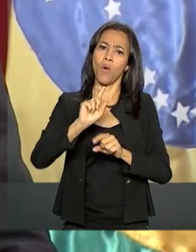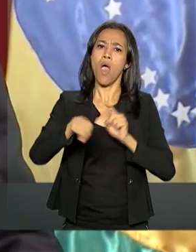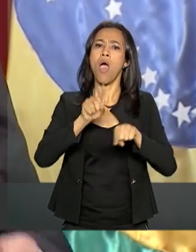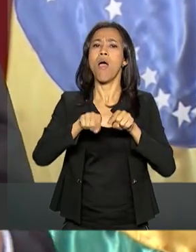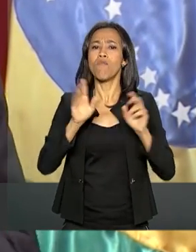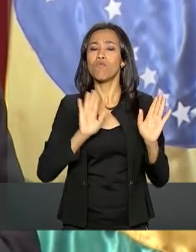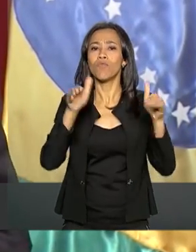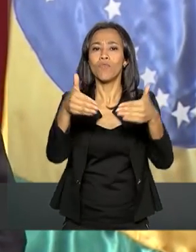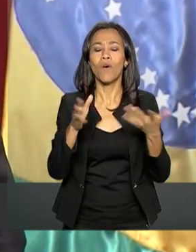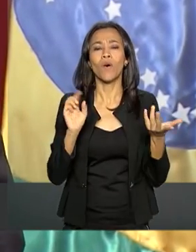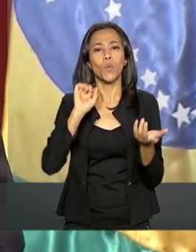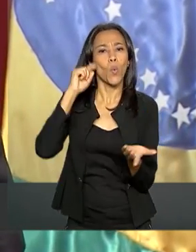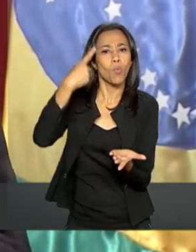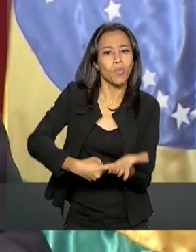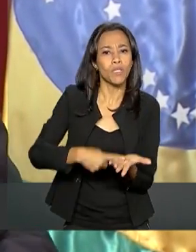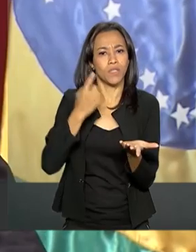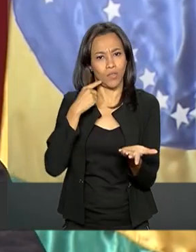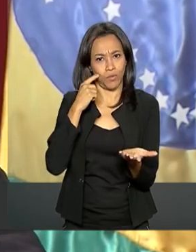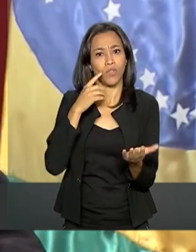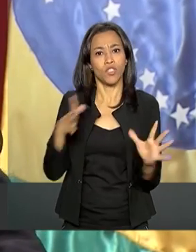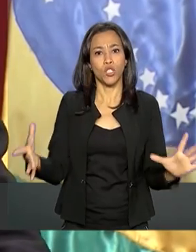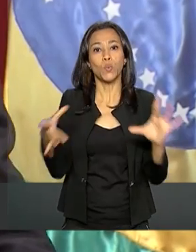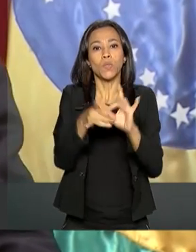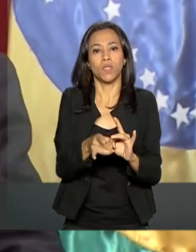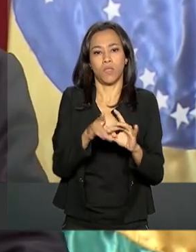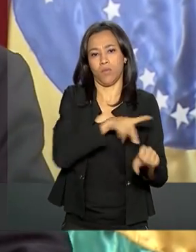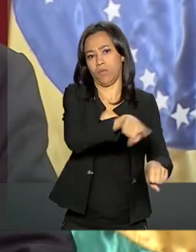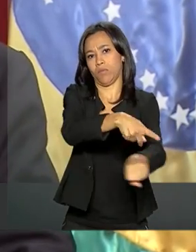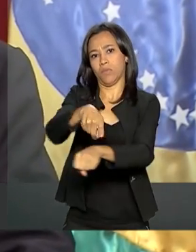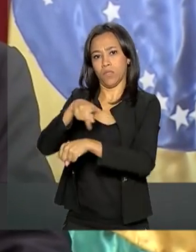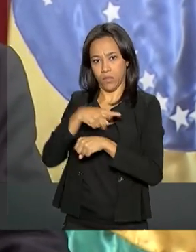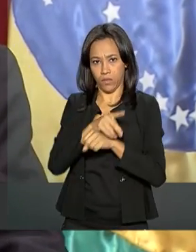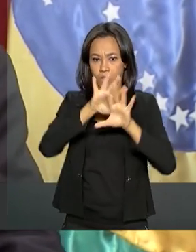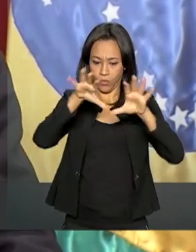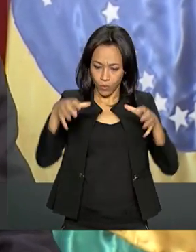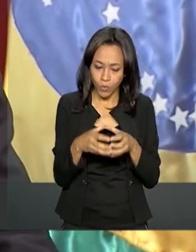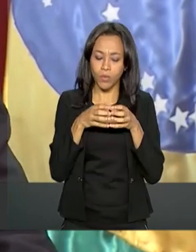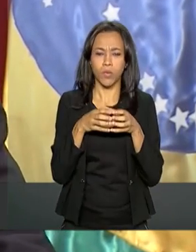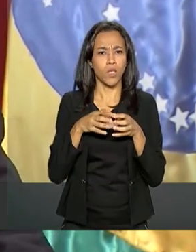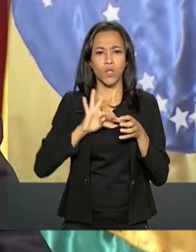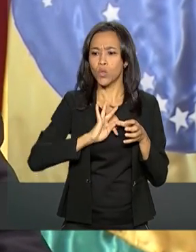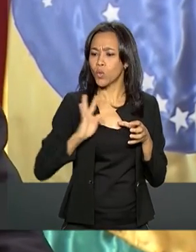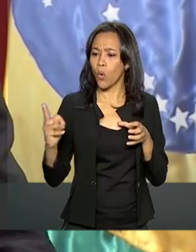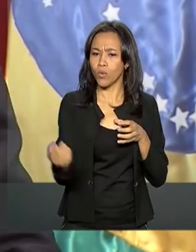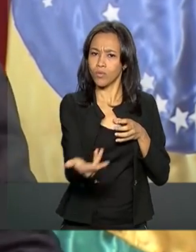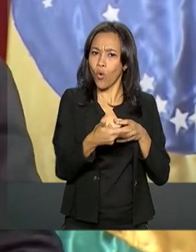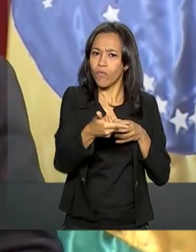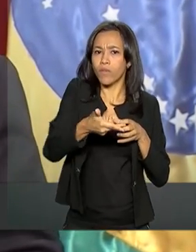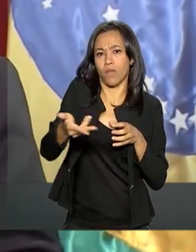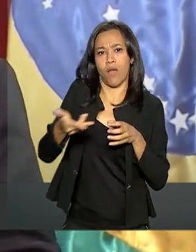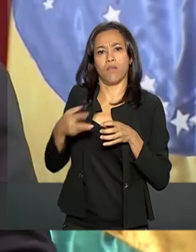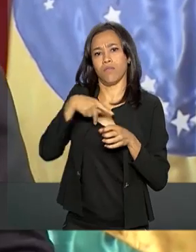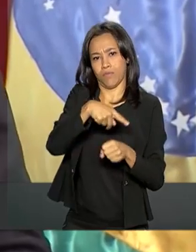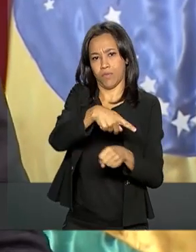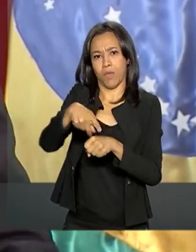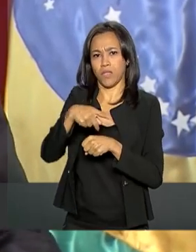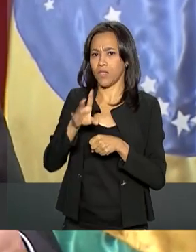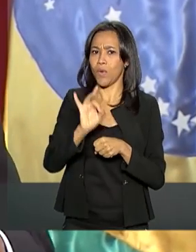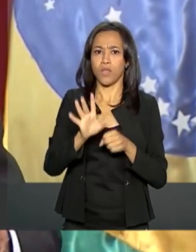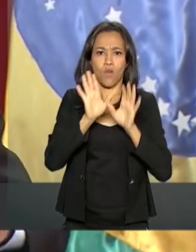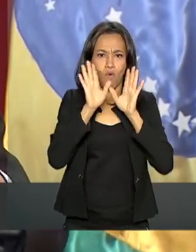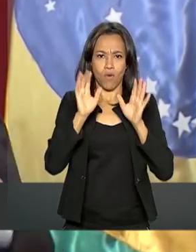de entendimentos e de integração, para a qual estão todos os países são convidados, porque a Prosul não é um